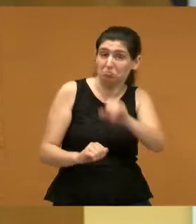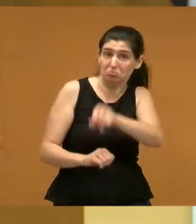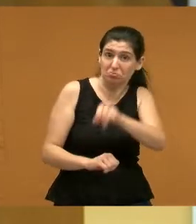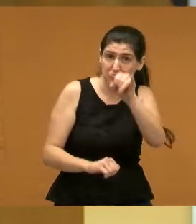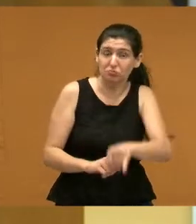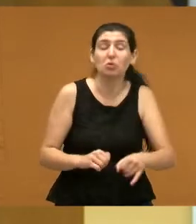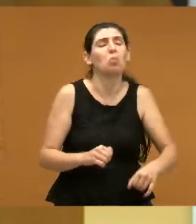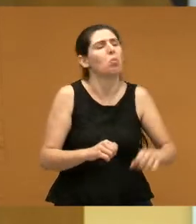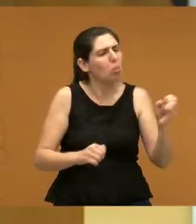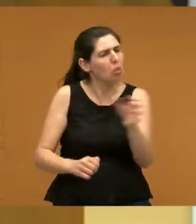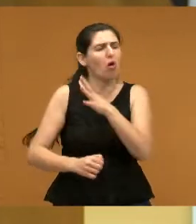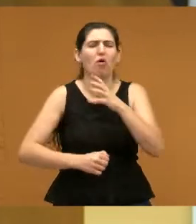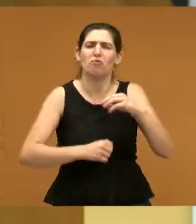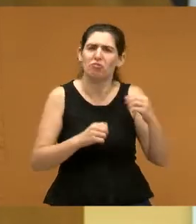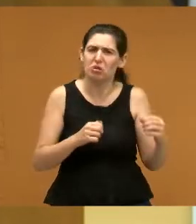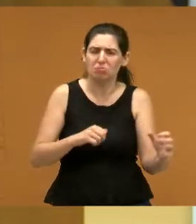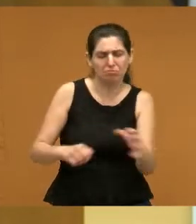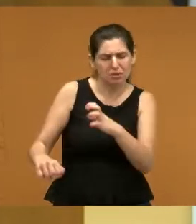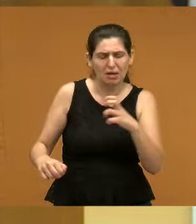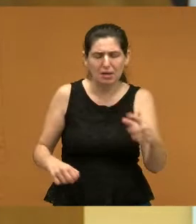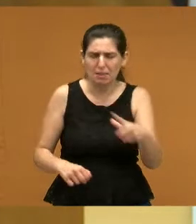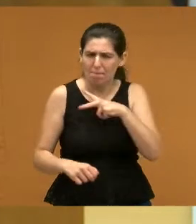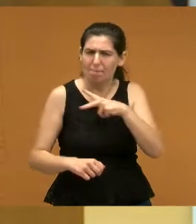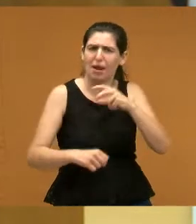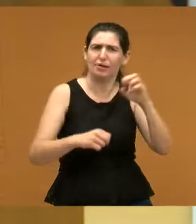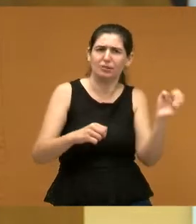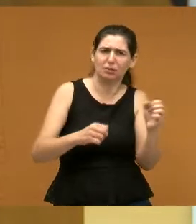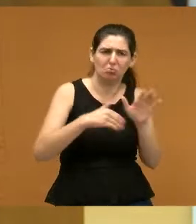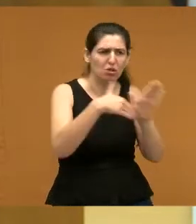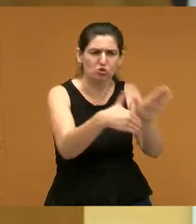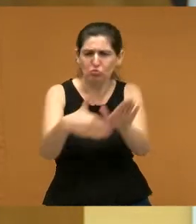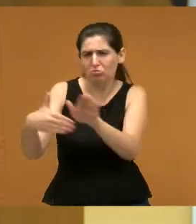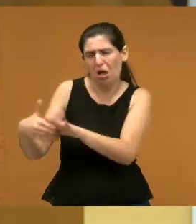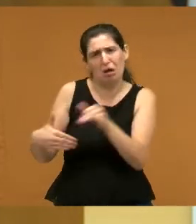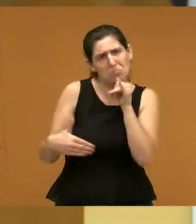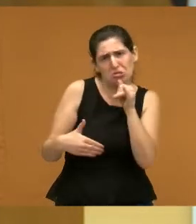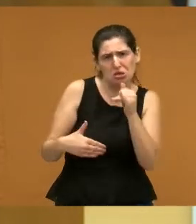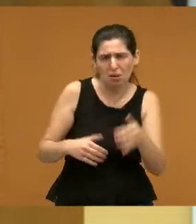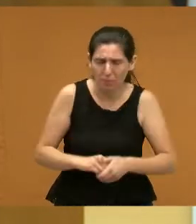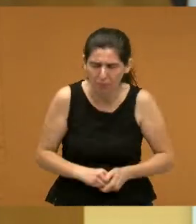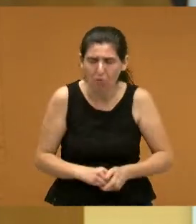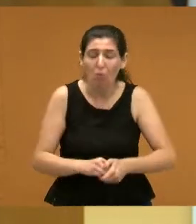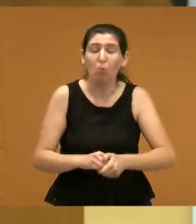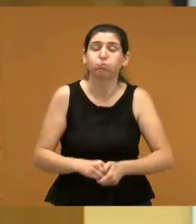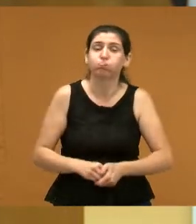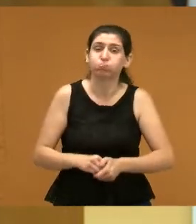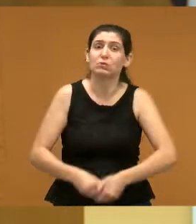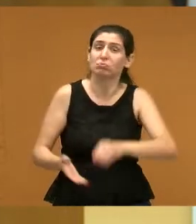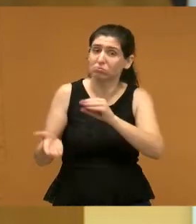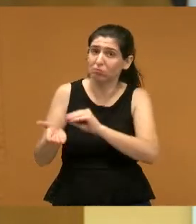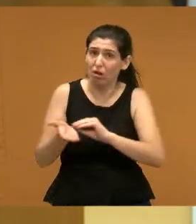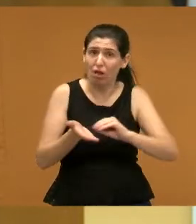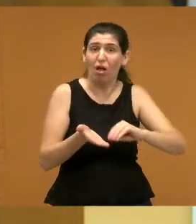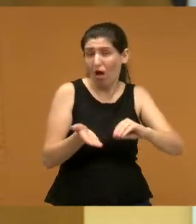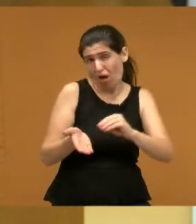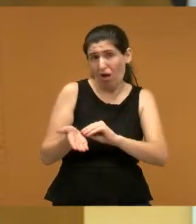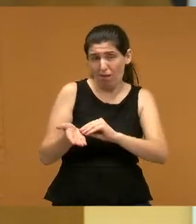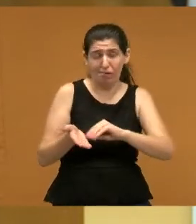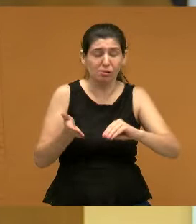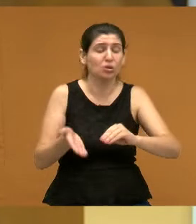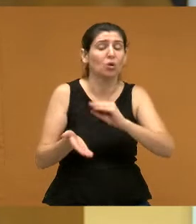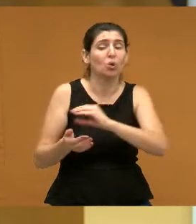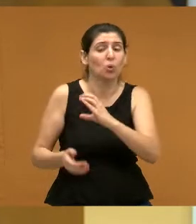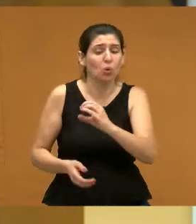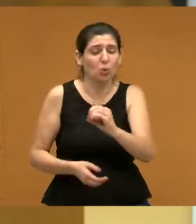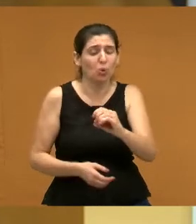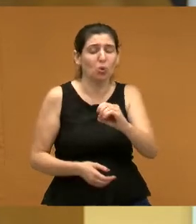novas parcerias e grandes editais. Foi também adequado o CODEPAC em face das